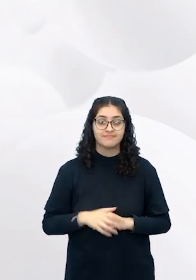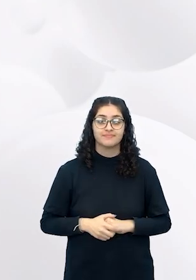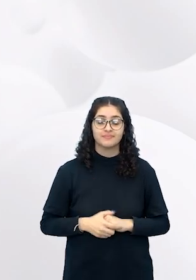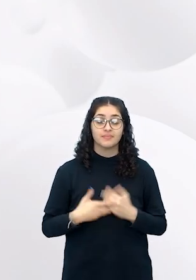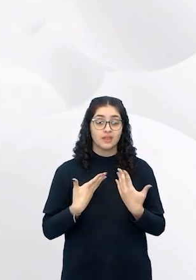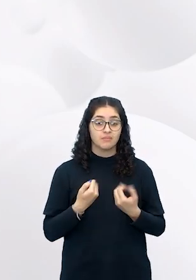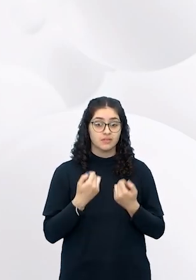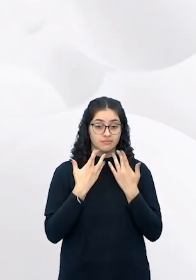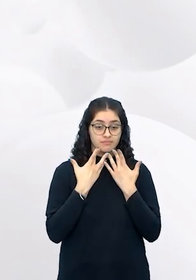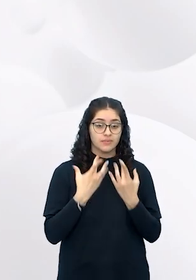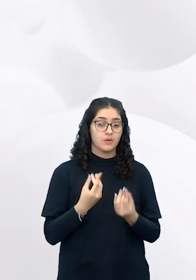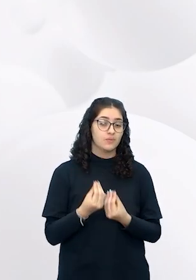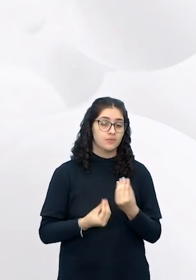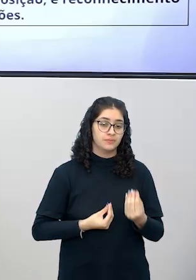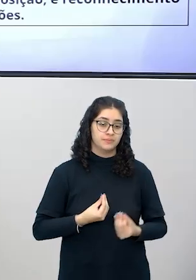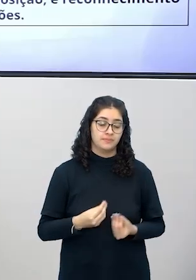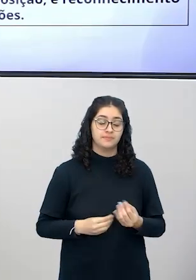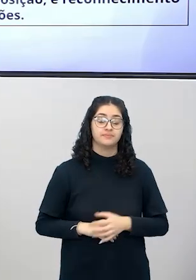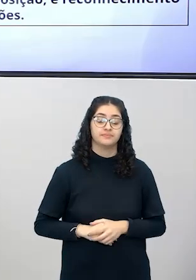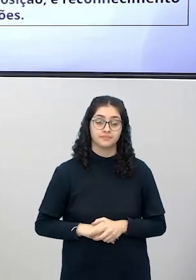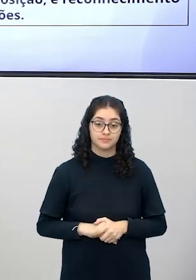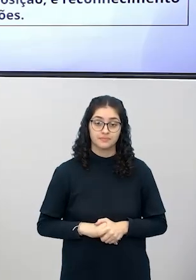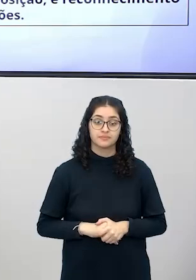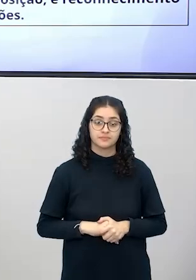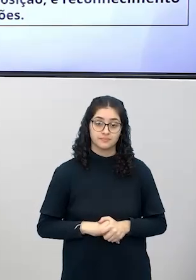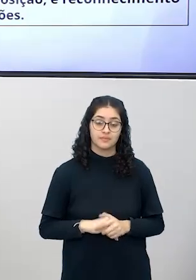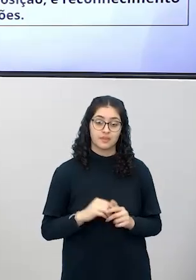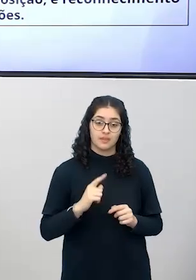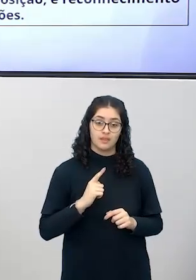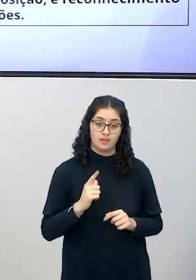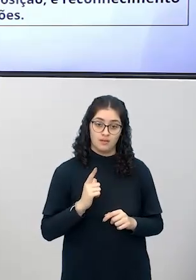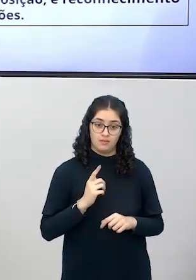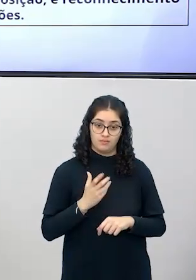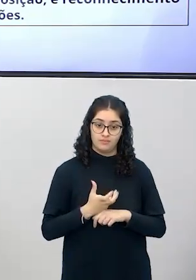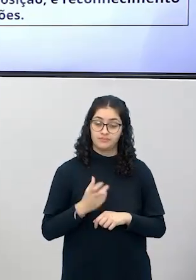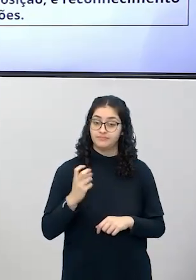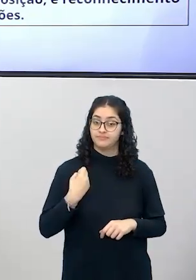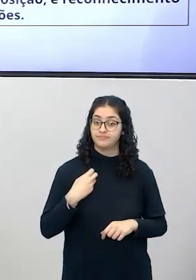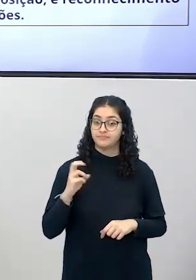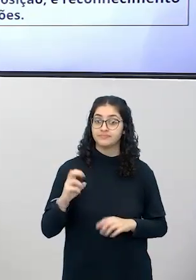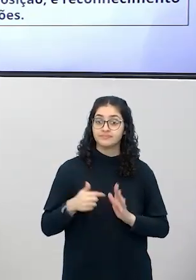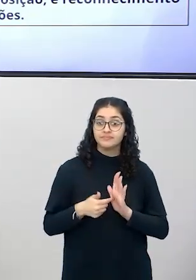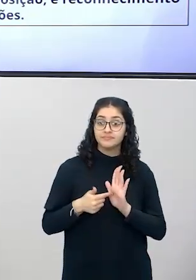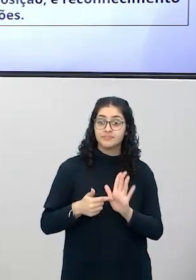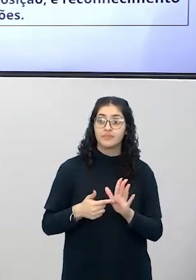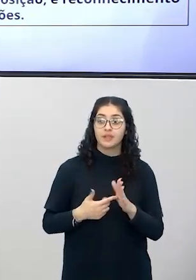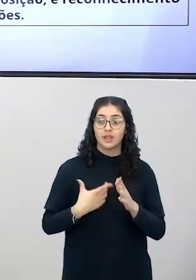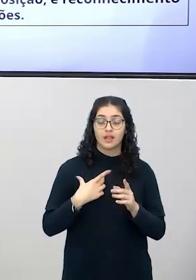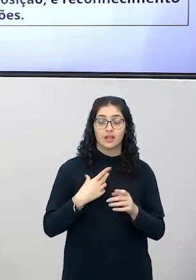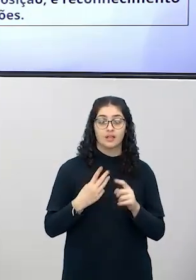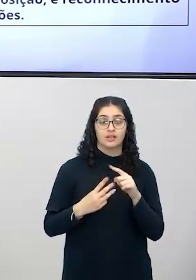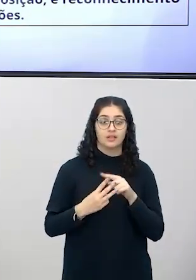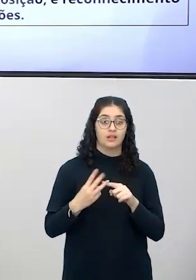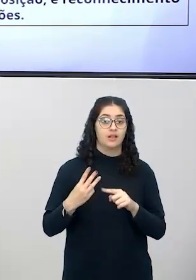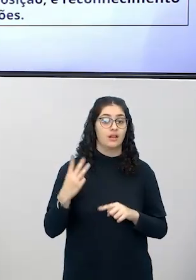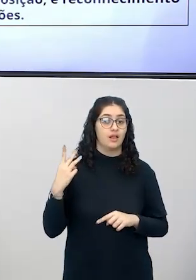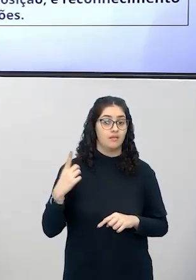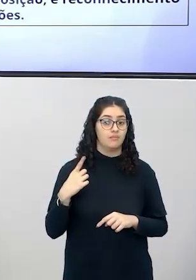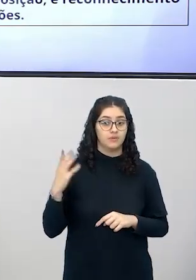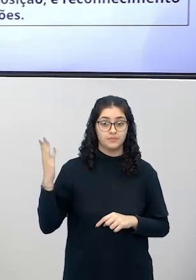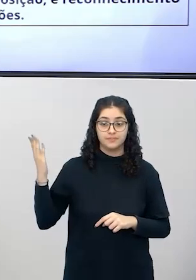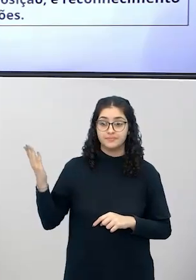veja só, professores, nós pegamos a competência 5, estamos aí mostrando quais são os 3 eixos que essa